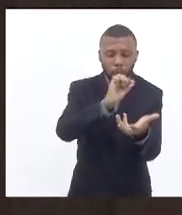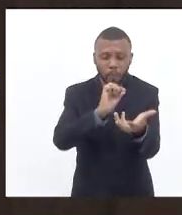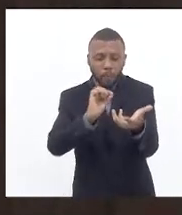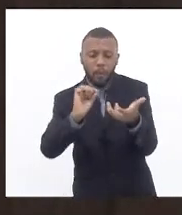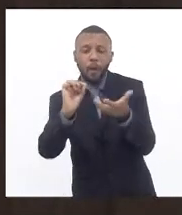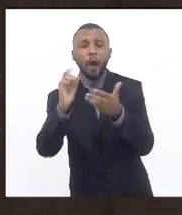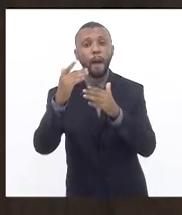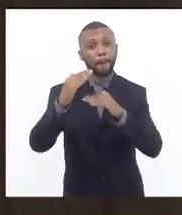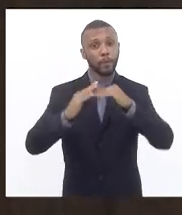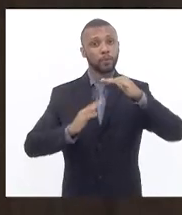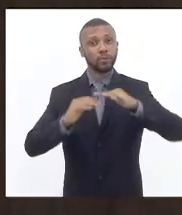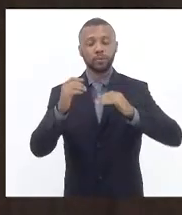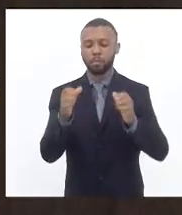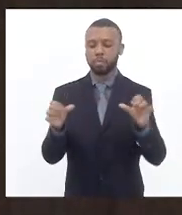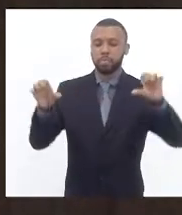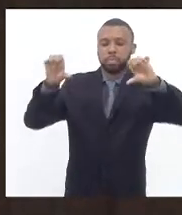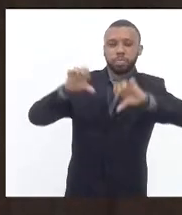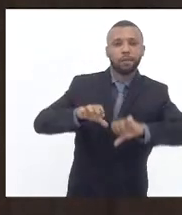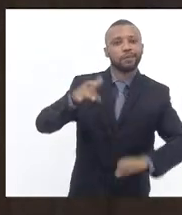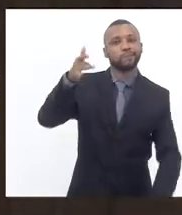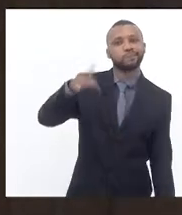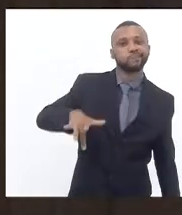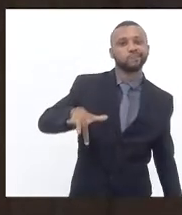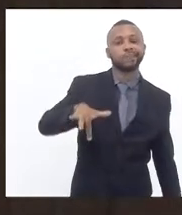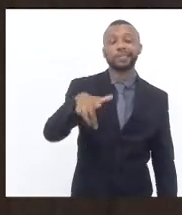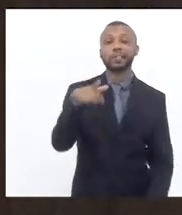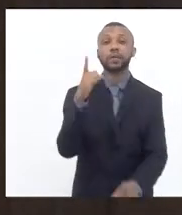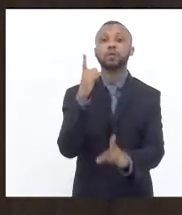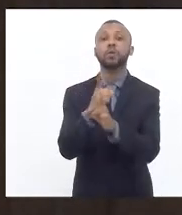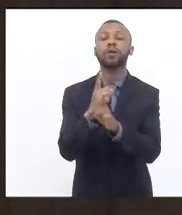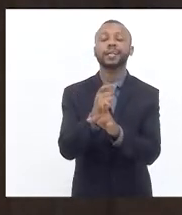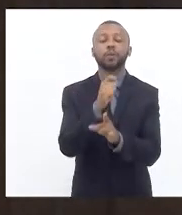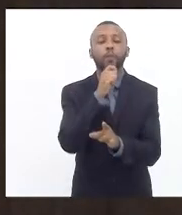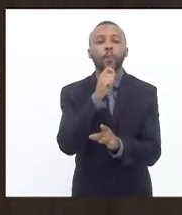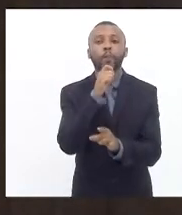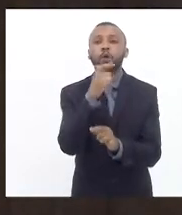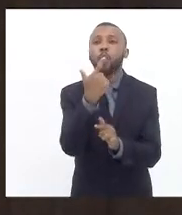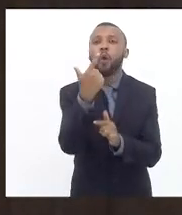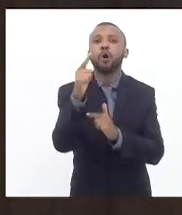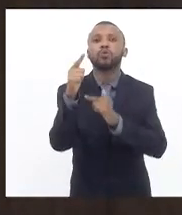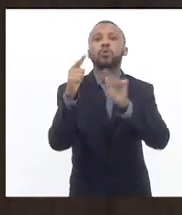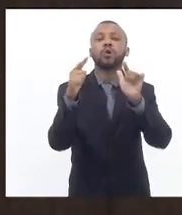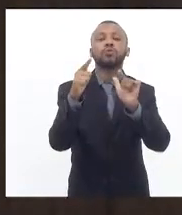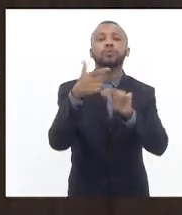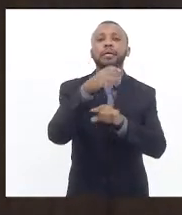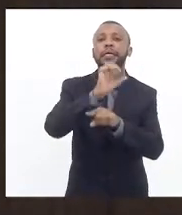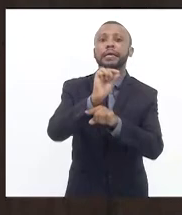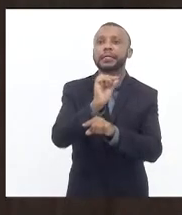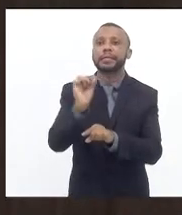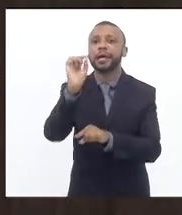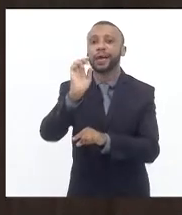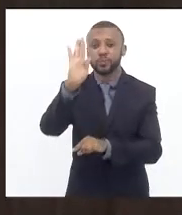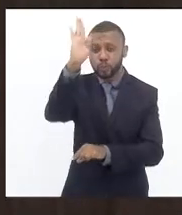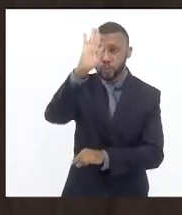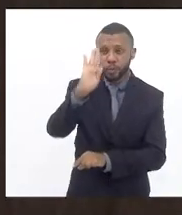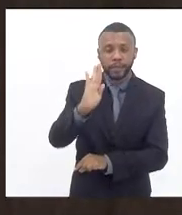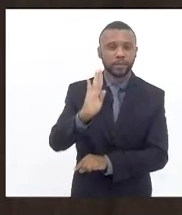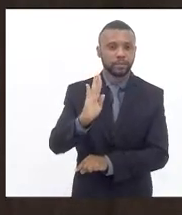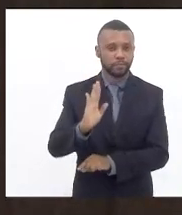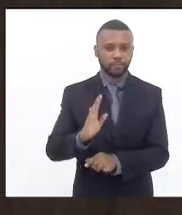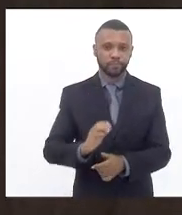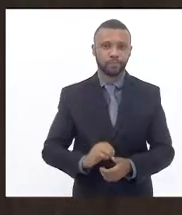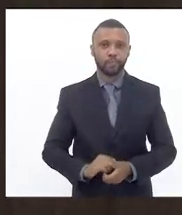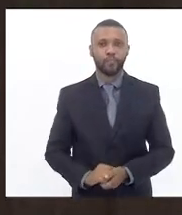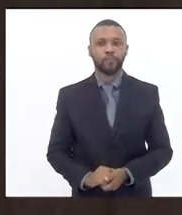que chegou no nível de sucateamento que você não encontra em nenhum outro estado da federação o e